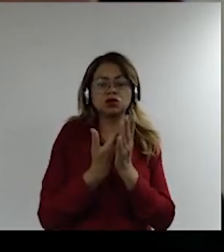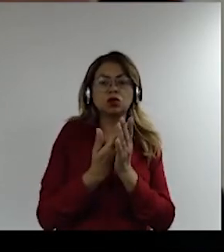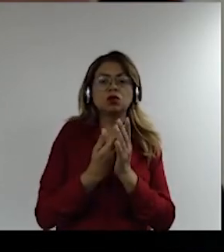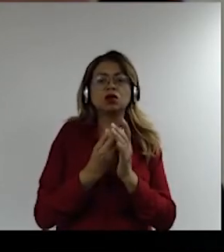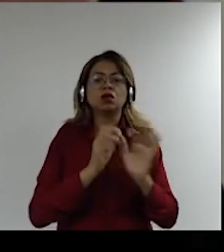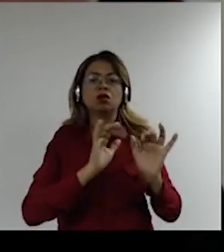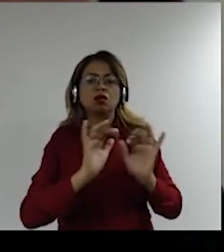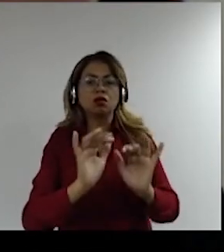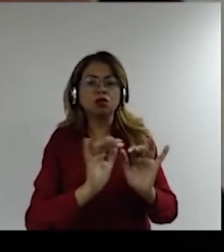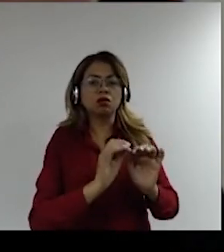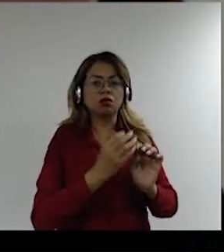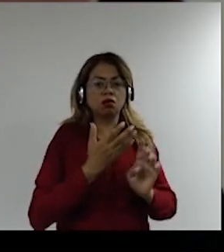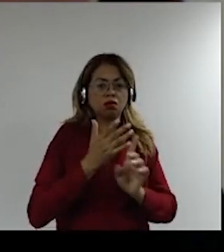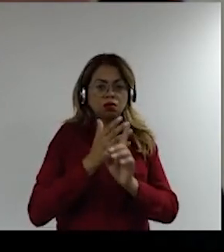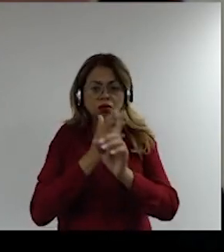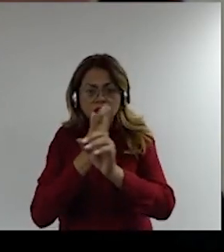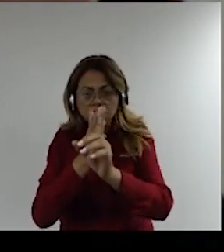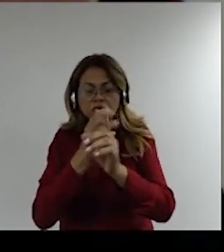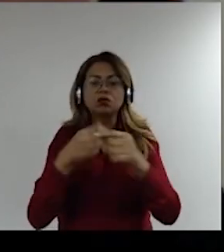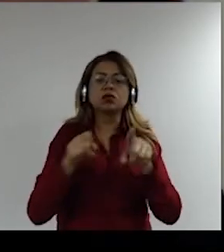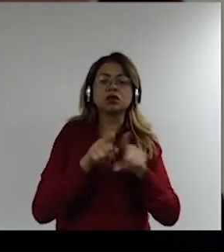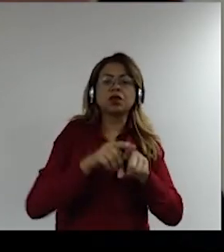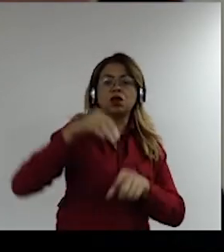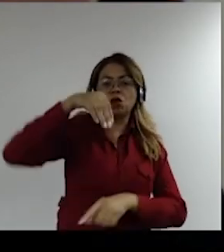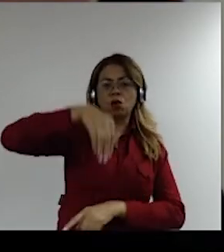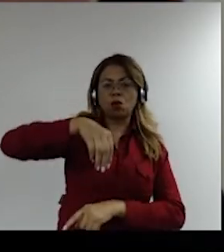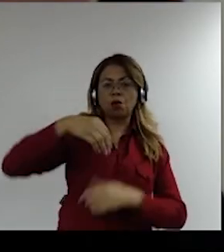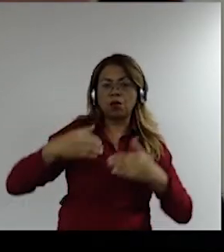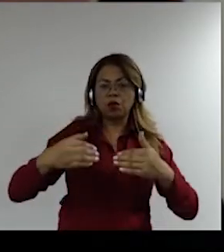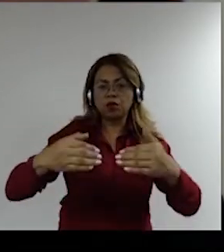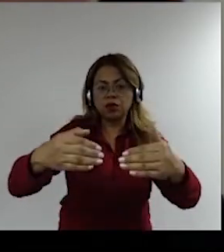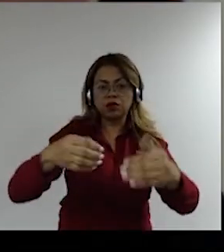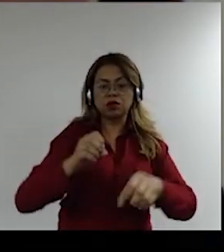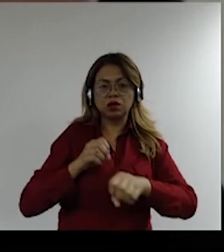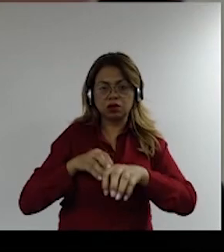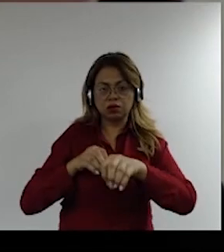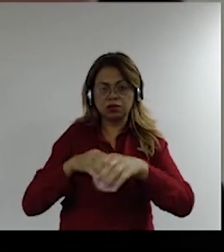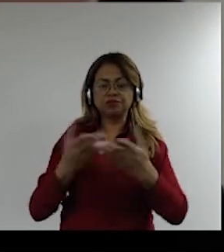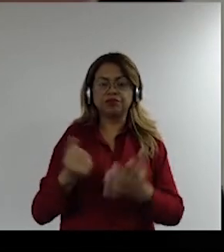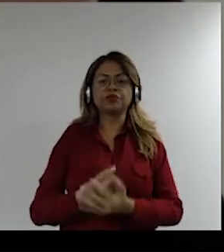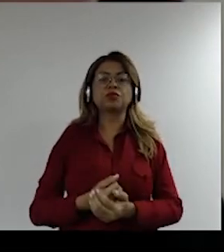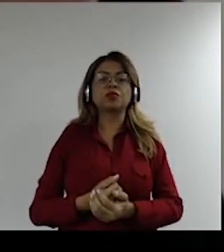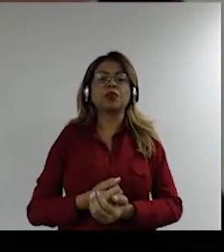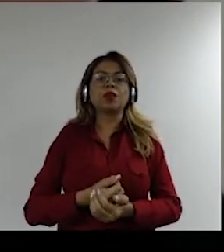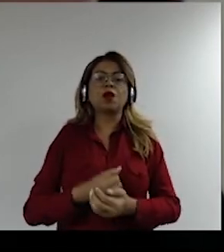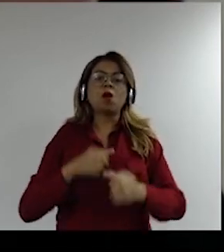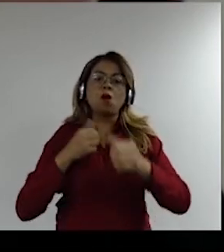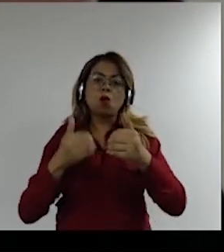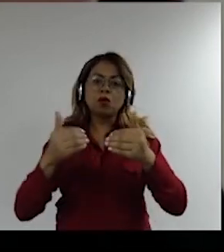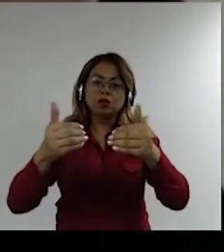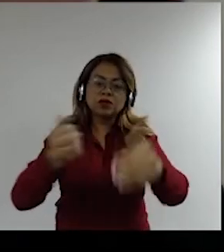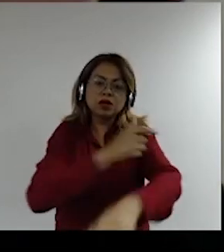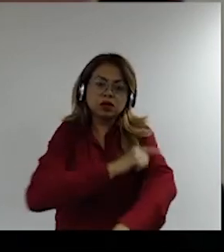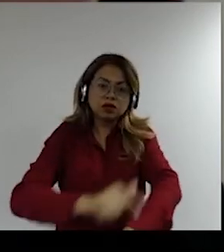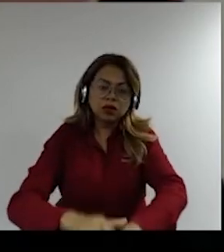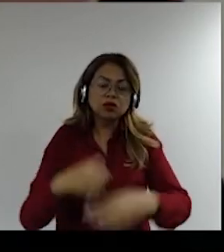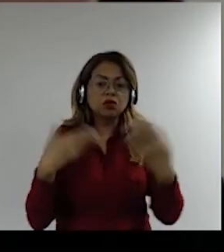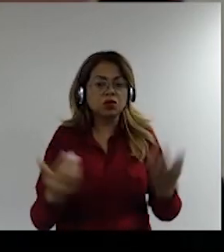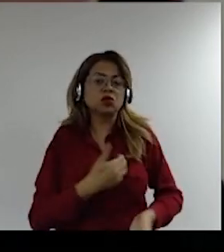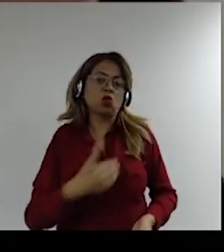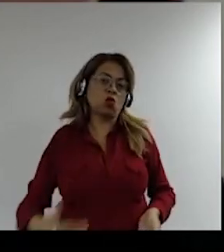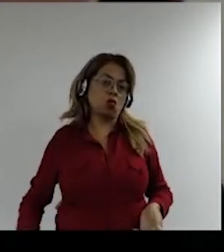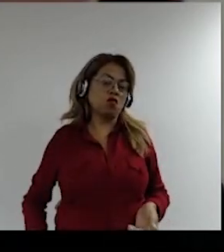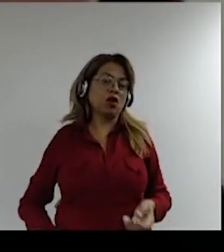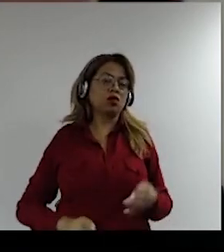sistematizado e gerido pelo MEC, pelo Ministério da Educação. O que acontece? Um governo que vai para